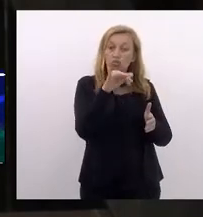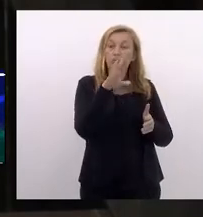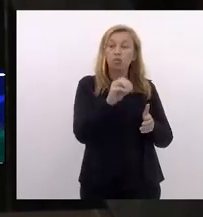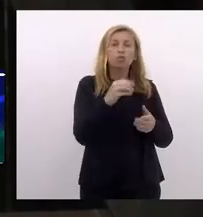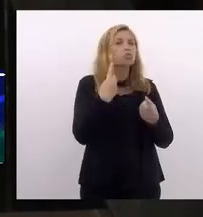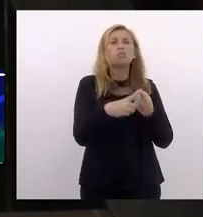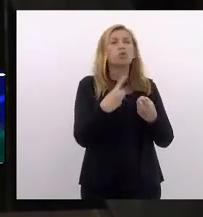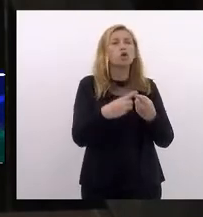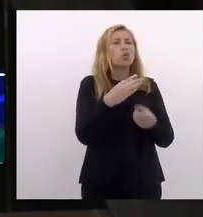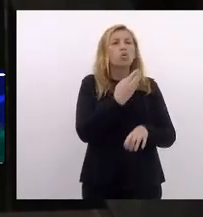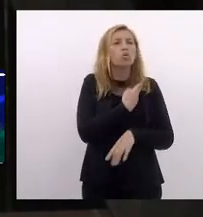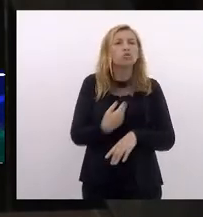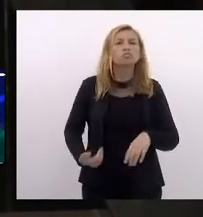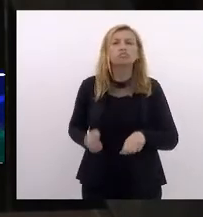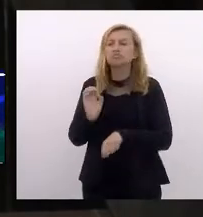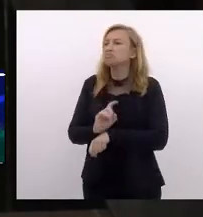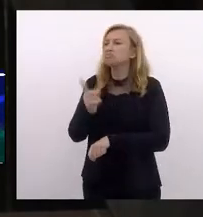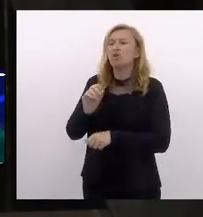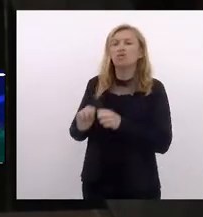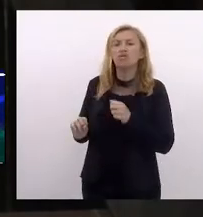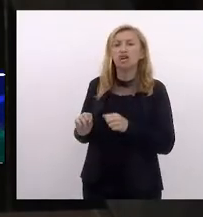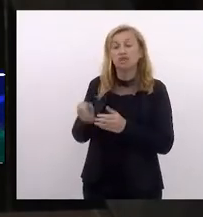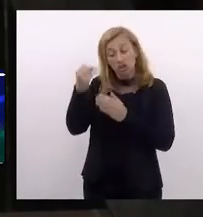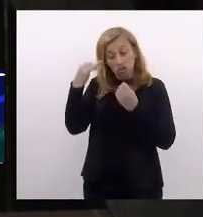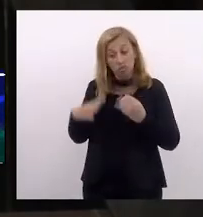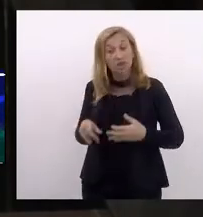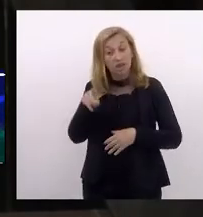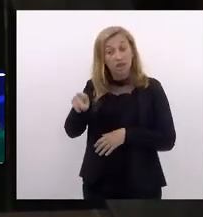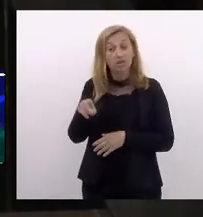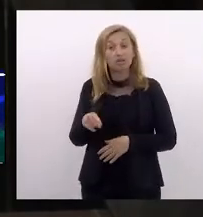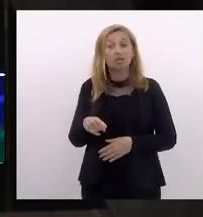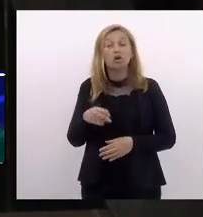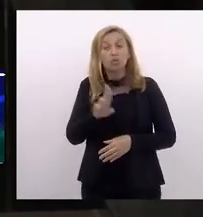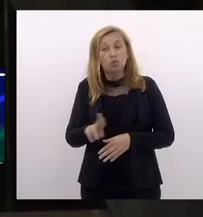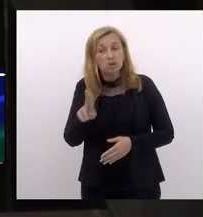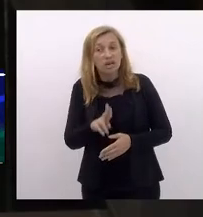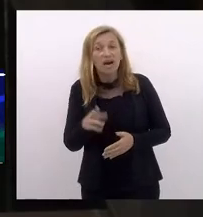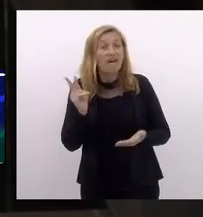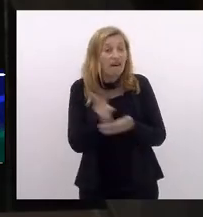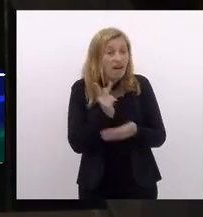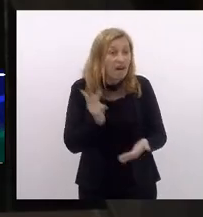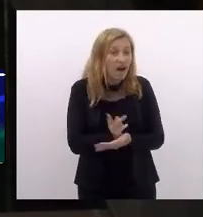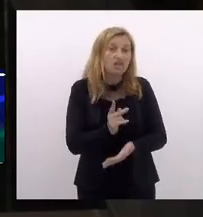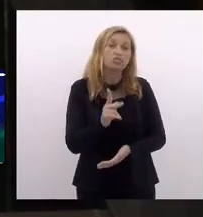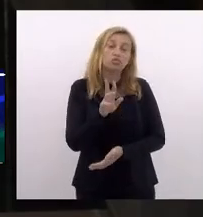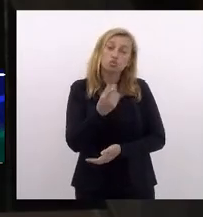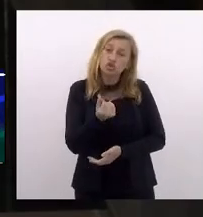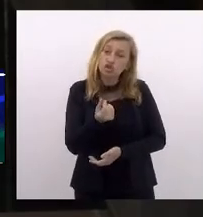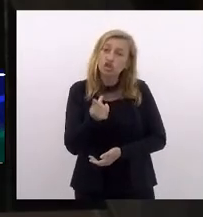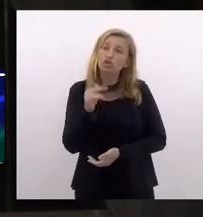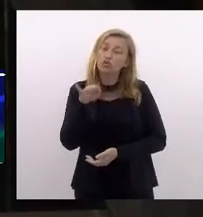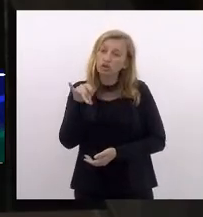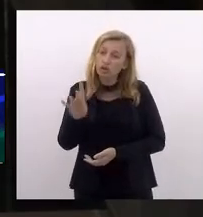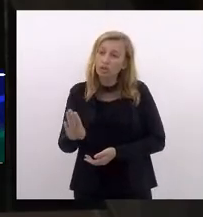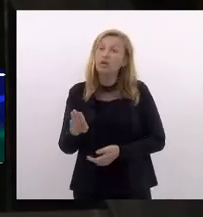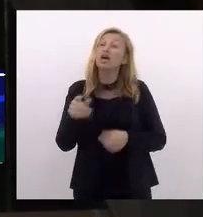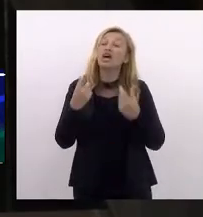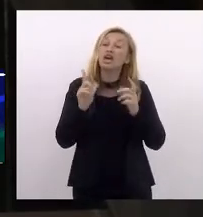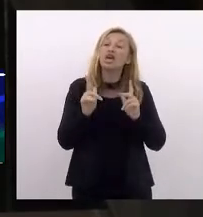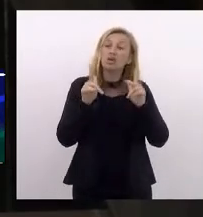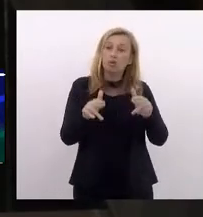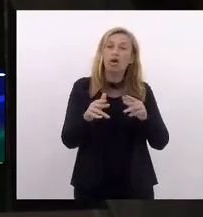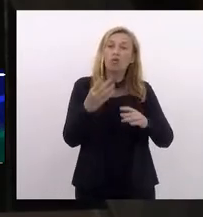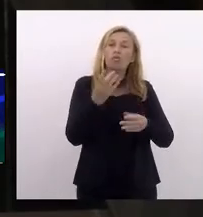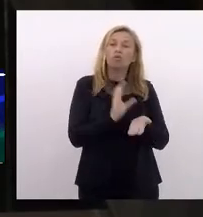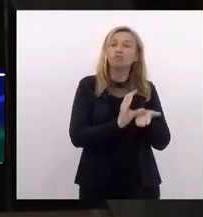bônus O que que você não sabe não faz isso aqui se explica em parte é usa mal eu não contabilizar de receita do fundeb mesma coisa o auxílio tecnológico